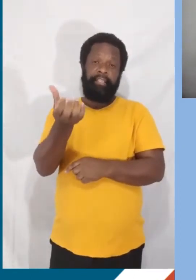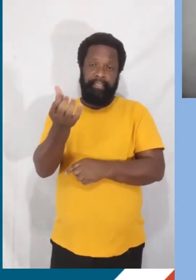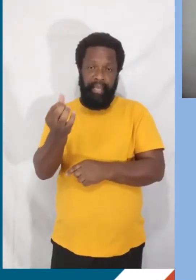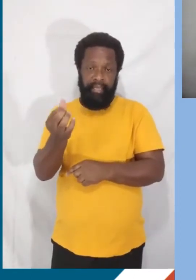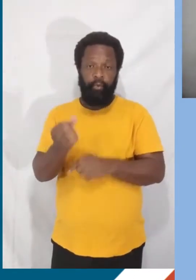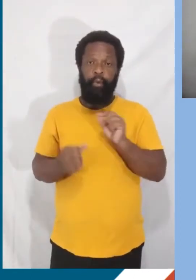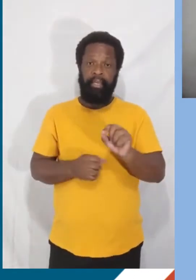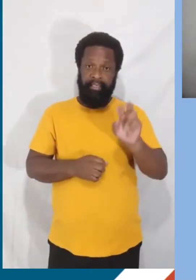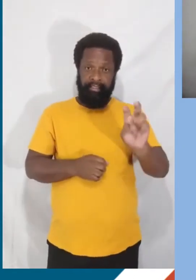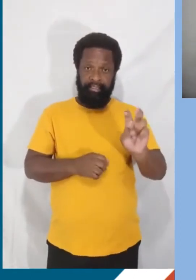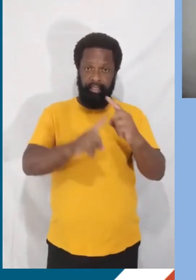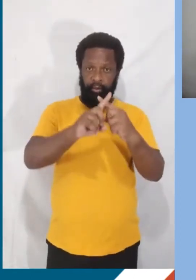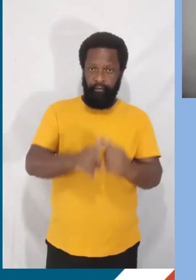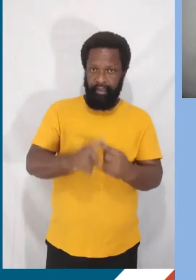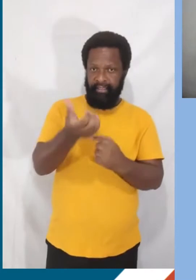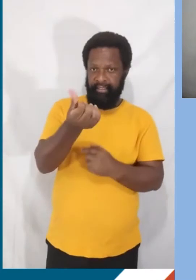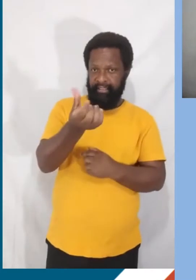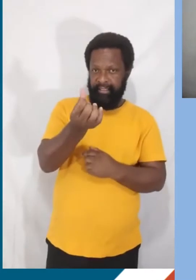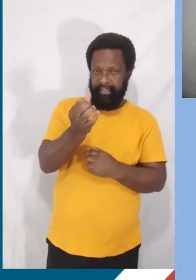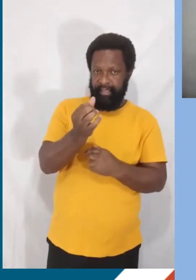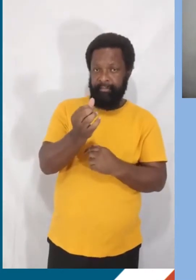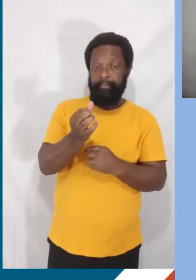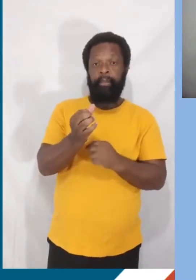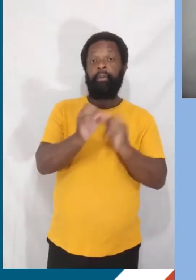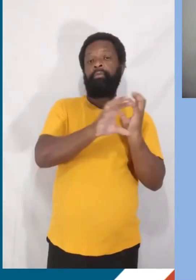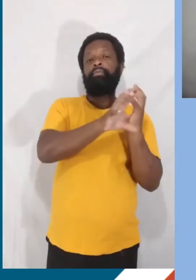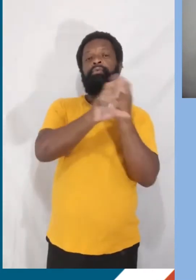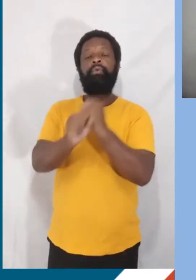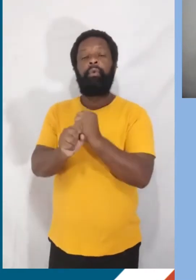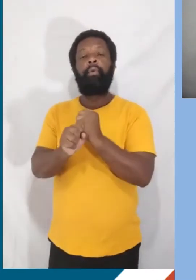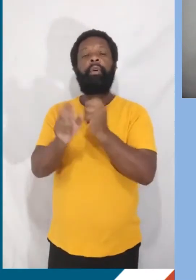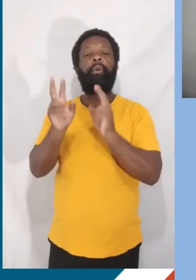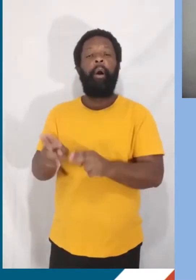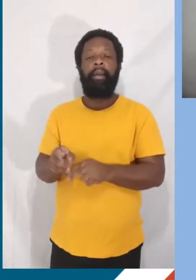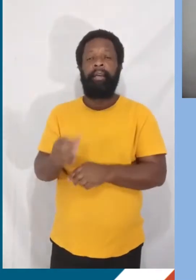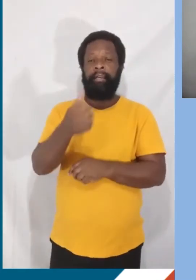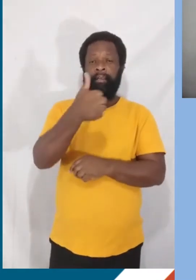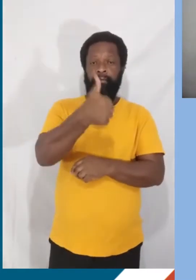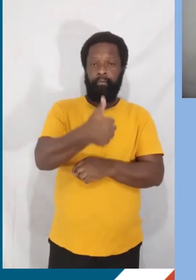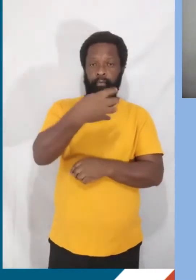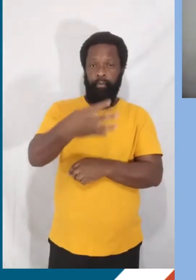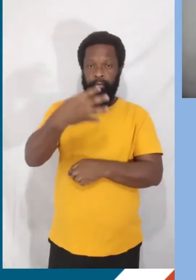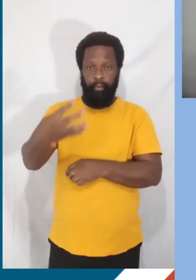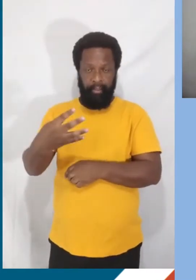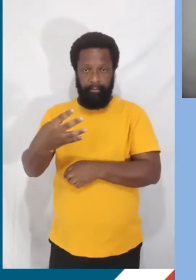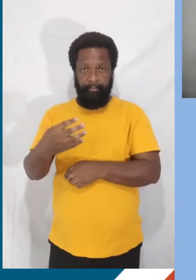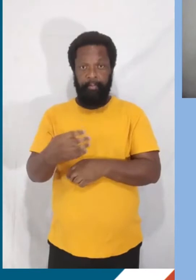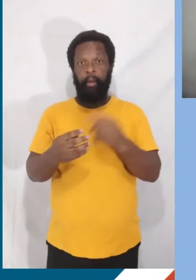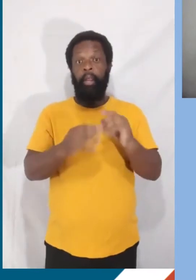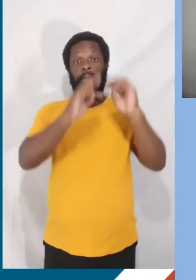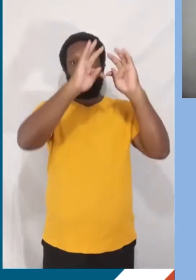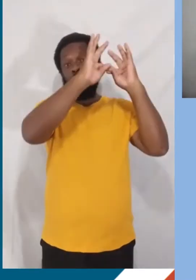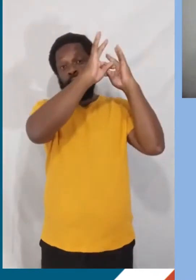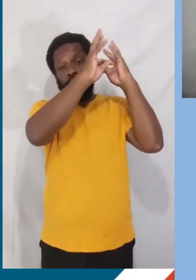que é 16. Então vai ficar 5 vezes 16. Somando toda essa porção de oxigênio, eu obtenho 144,